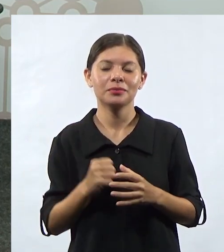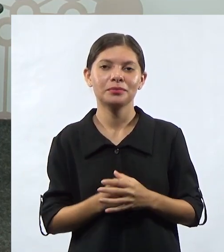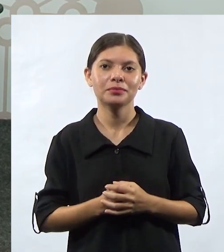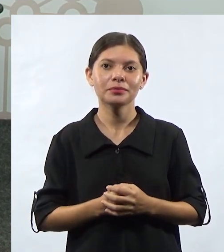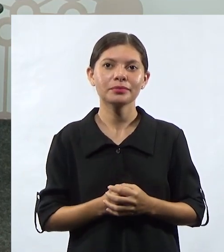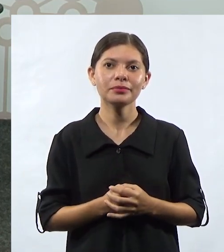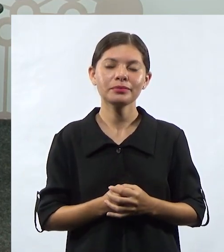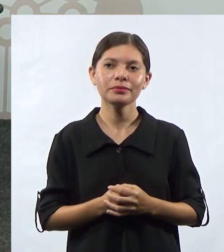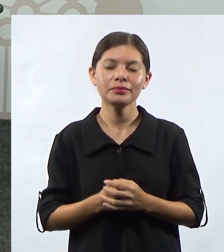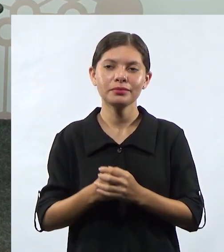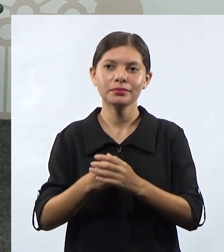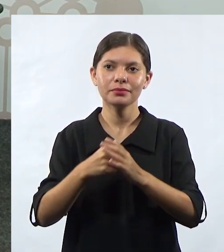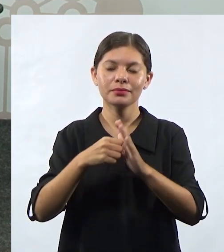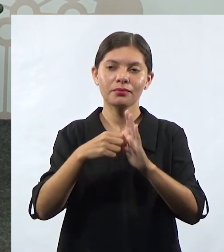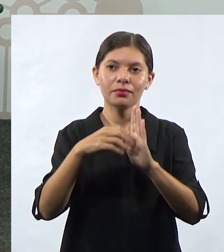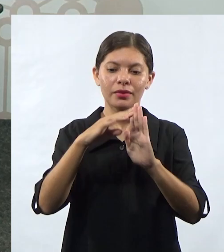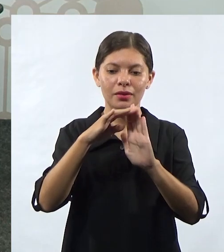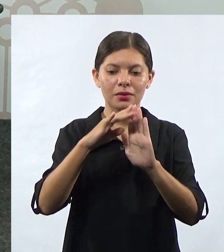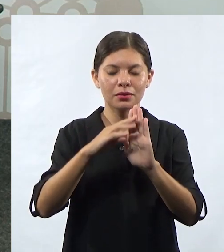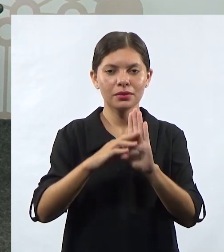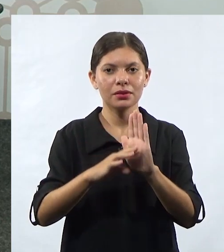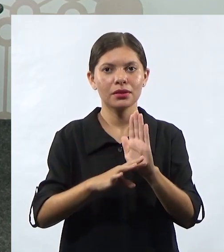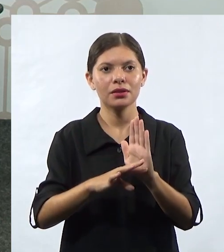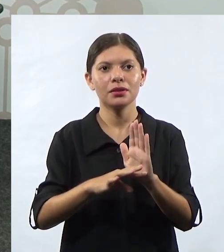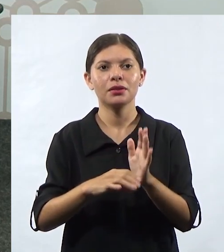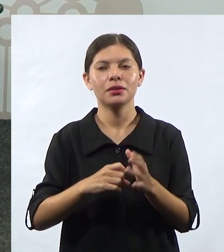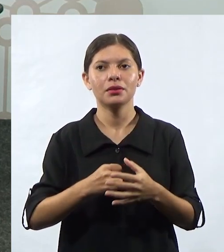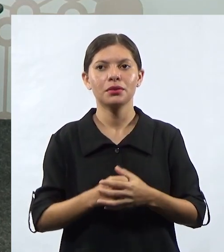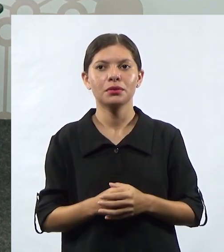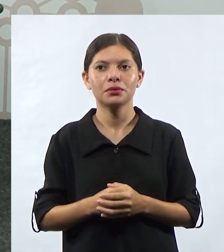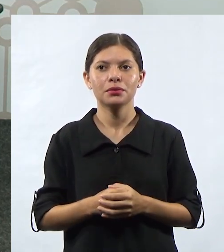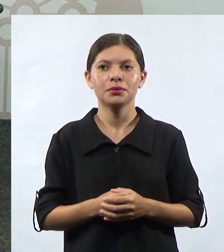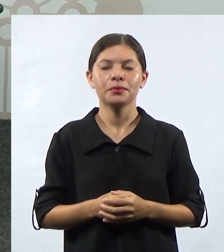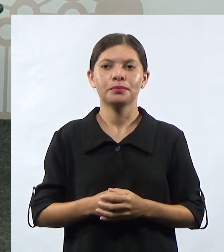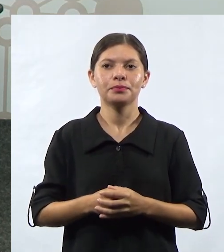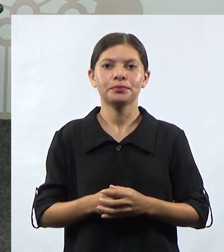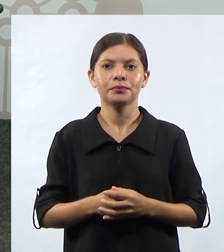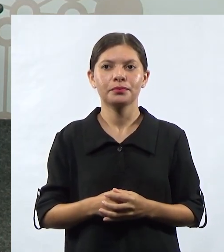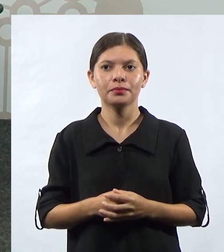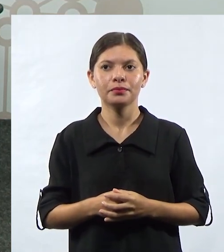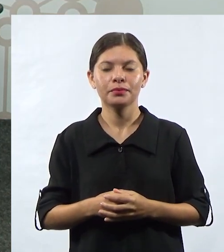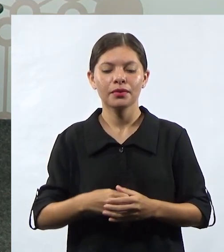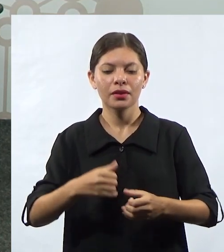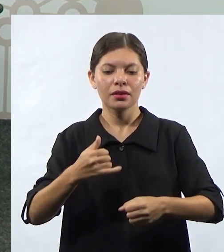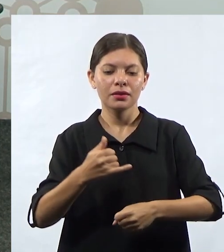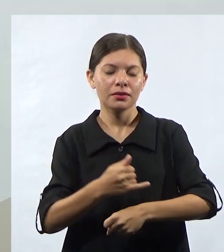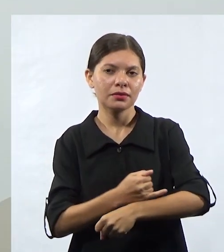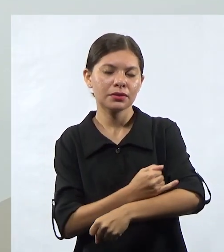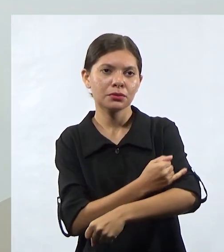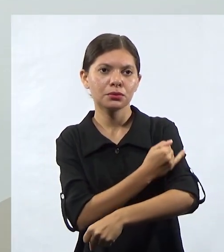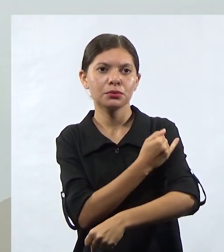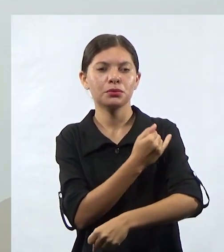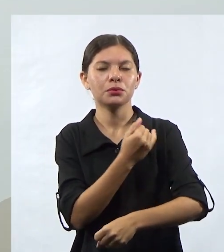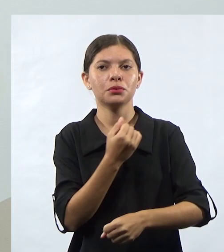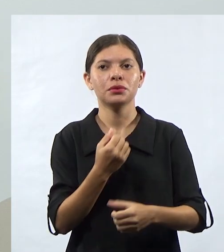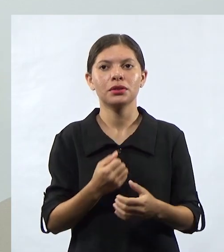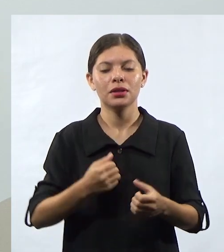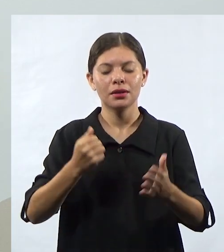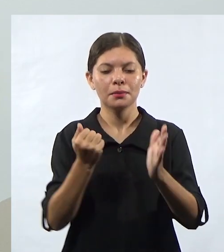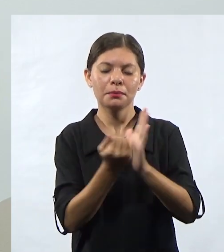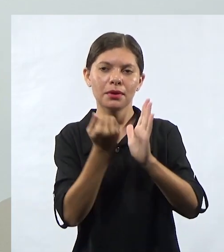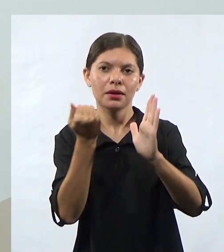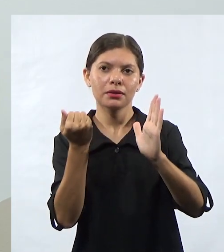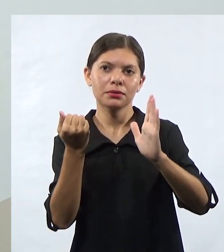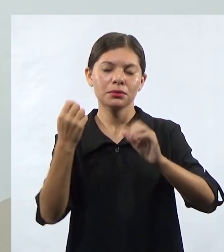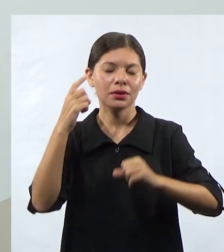Isso. Se o seu roteiro tiver, igual a gente colocou bem aqui, ajustado, infraestrutura, contribuição, impacto, aí você já tem uma ideia